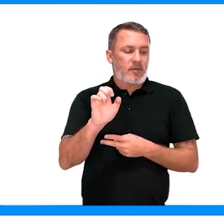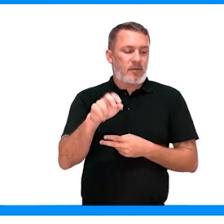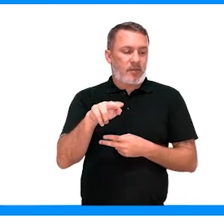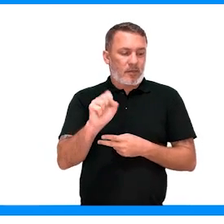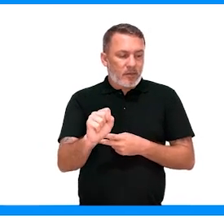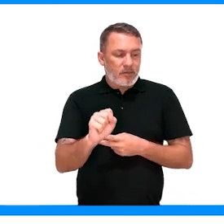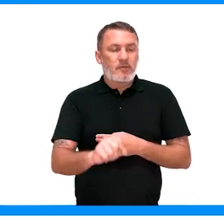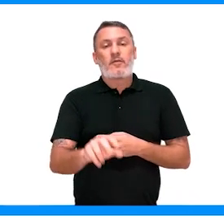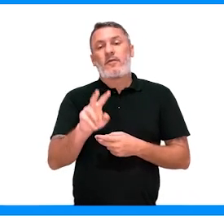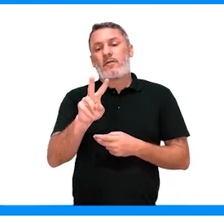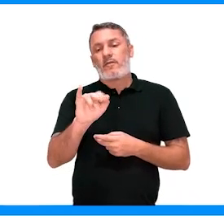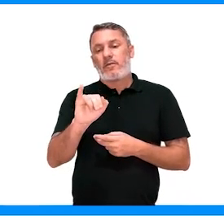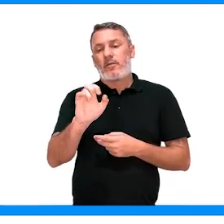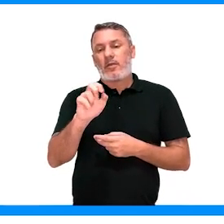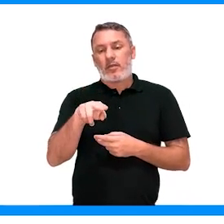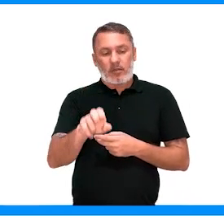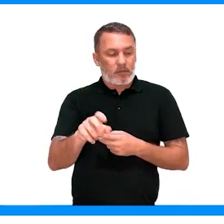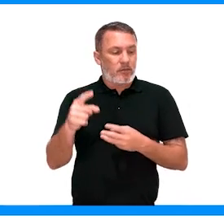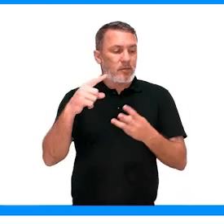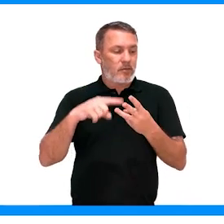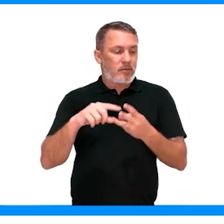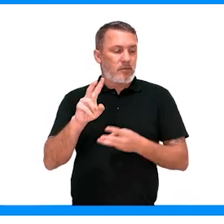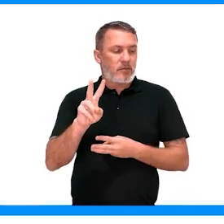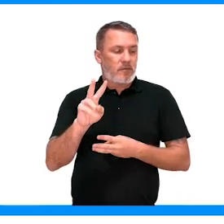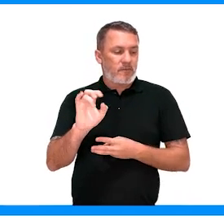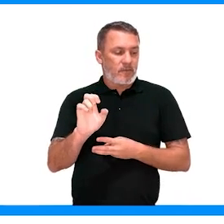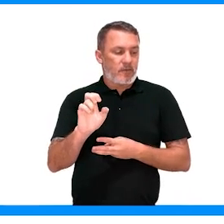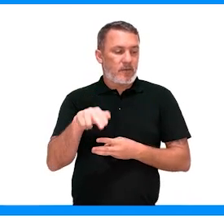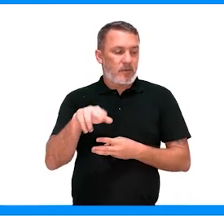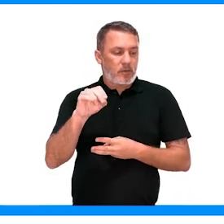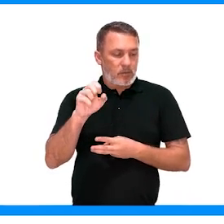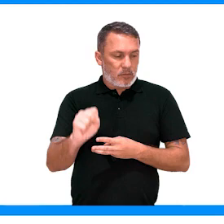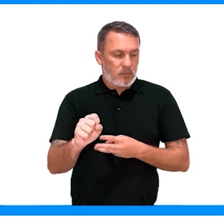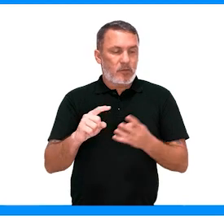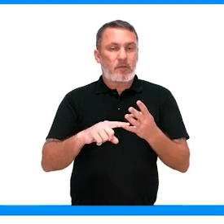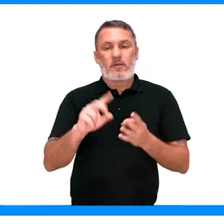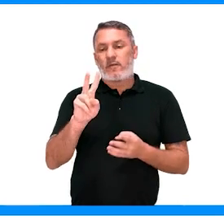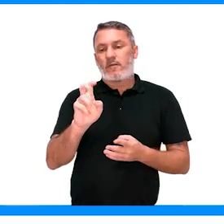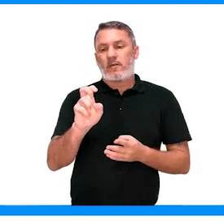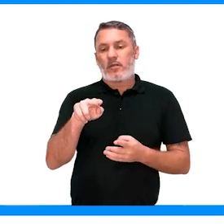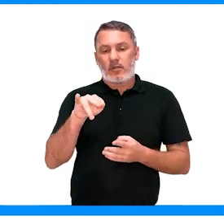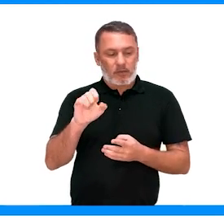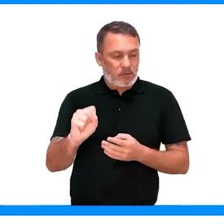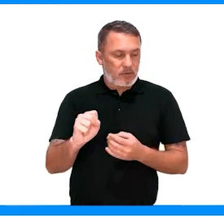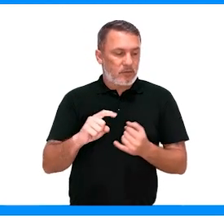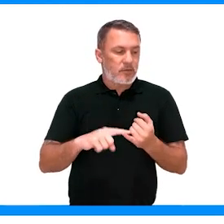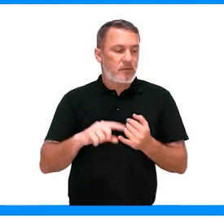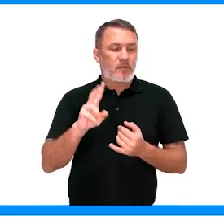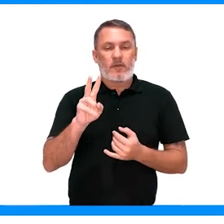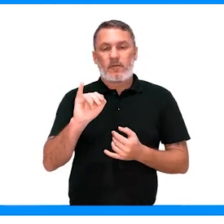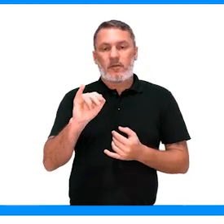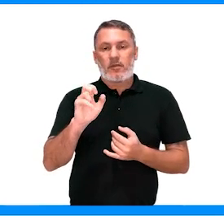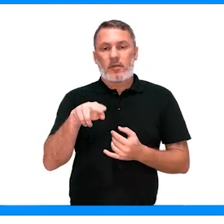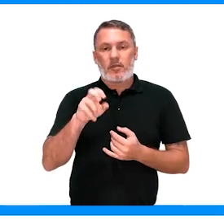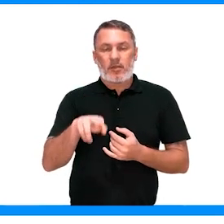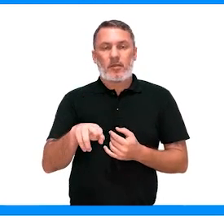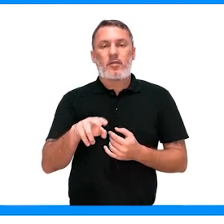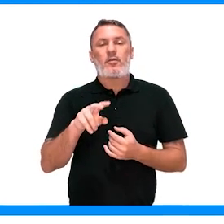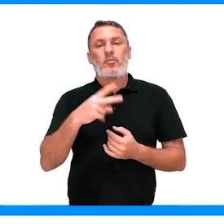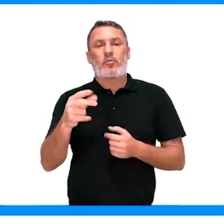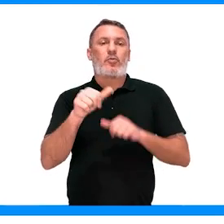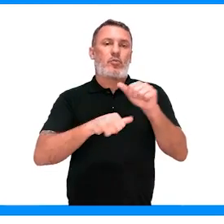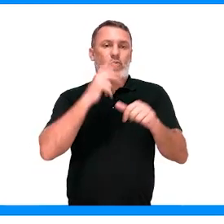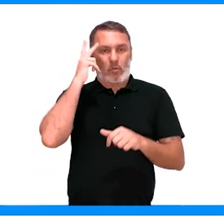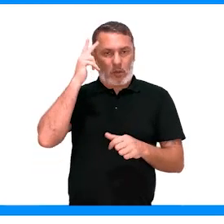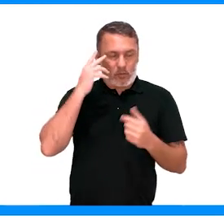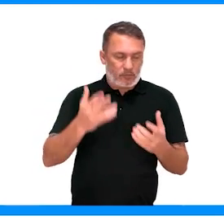tu vienes, él viene. Nosotros venimos, vosotros venís, ellos vienen. Então, nosotros e vosotros volta